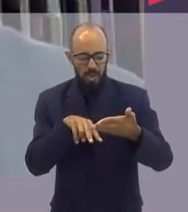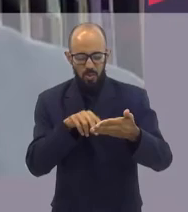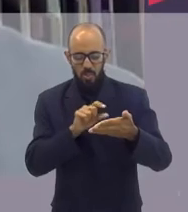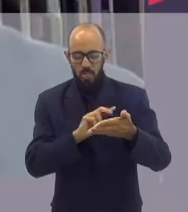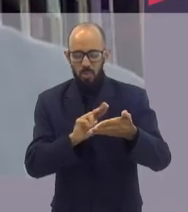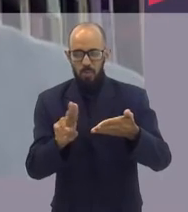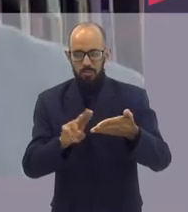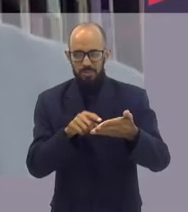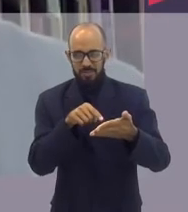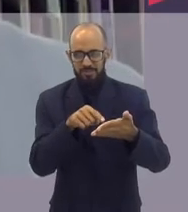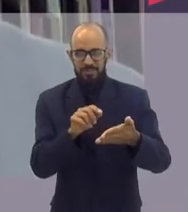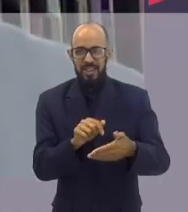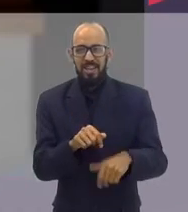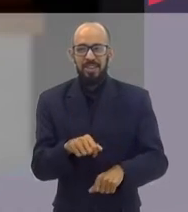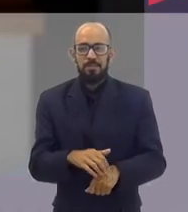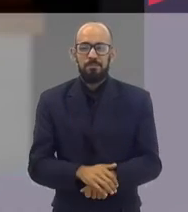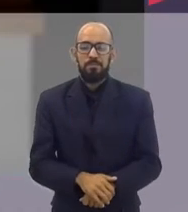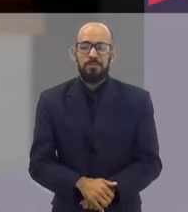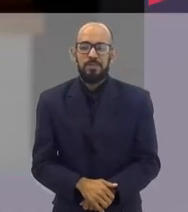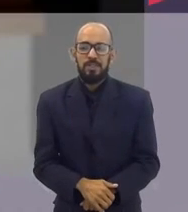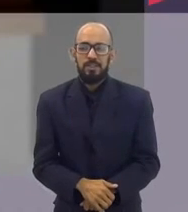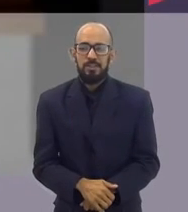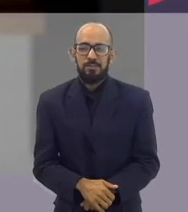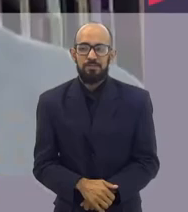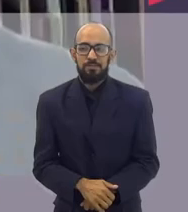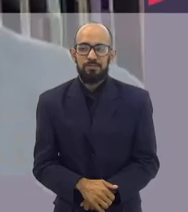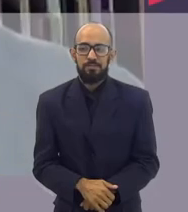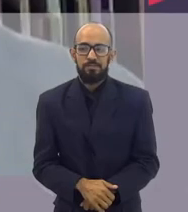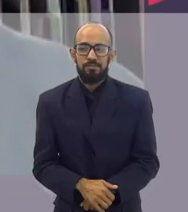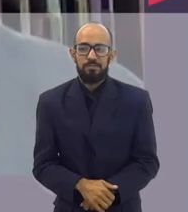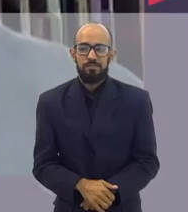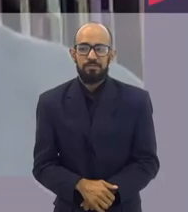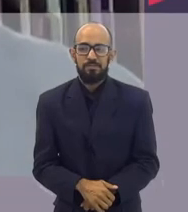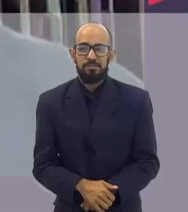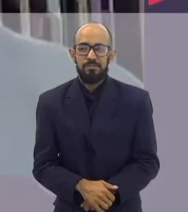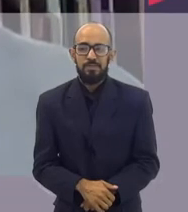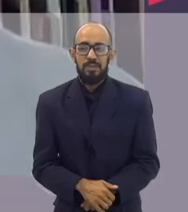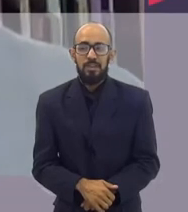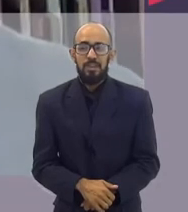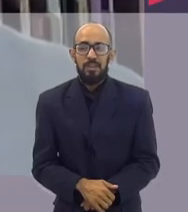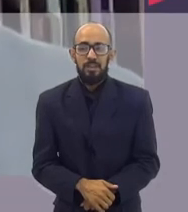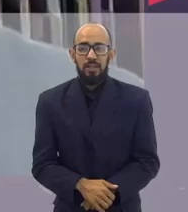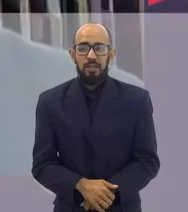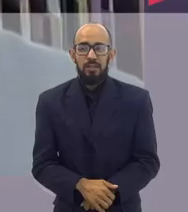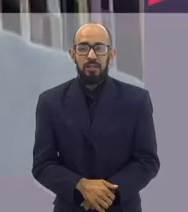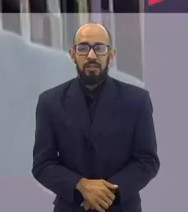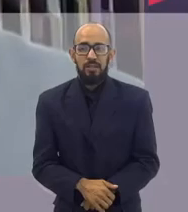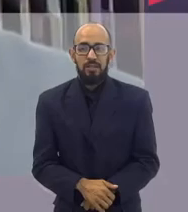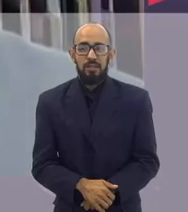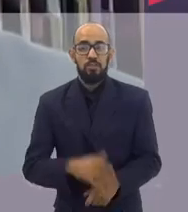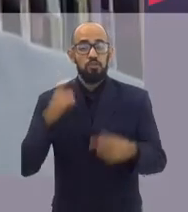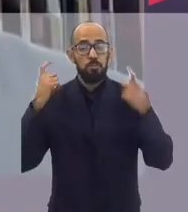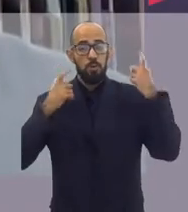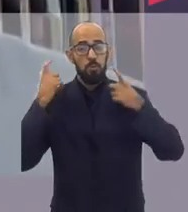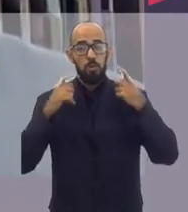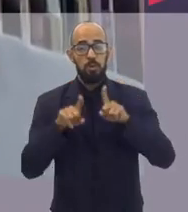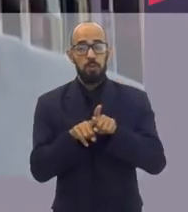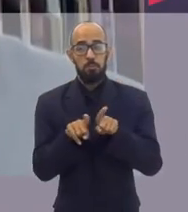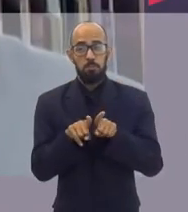né? Não, essa é Gertrude Elon, essa é a francesa. A chinesa está aqui. E a gente se preocupou também com essa questão